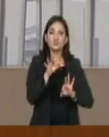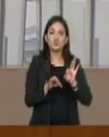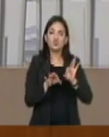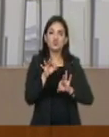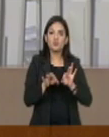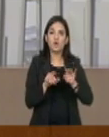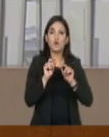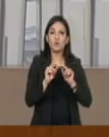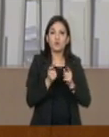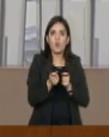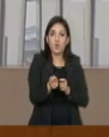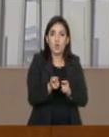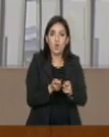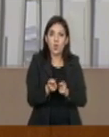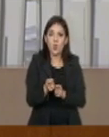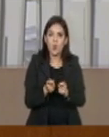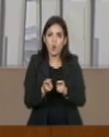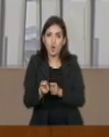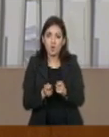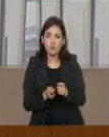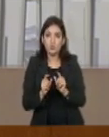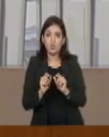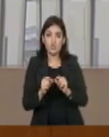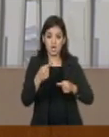controle concentrado em que as